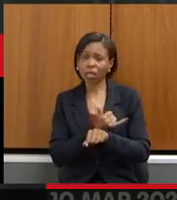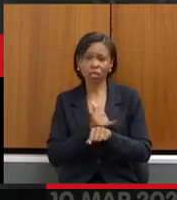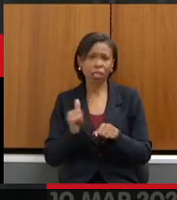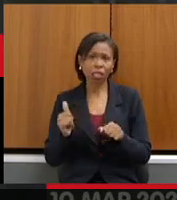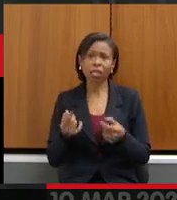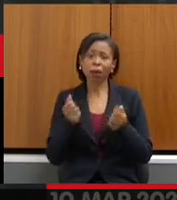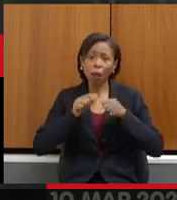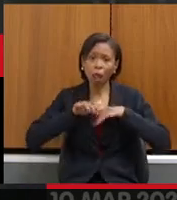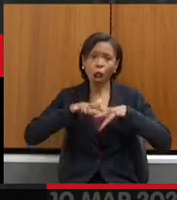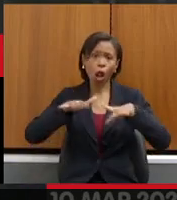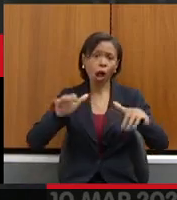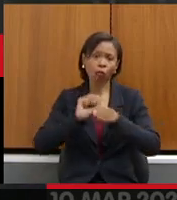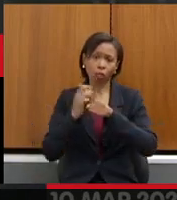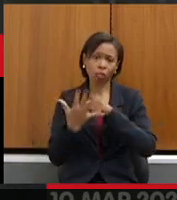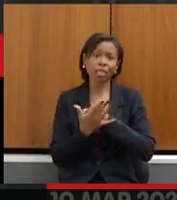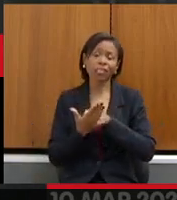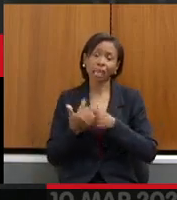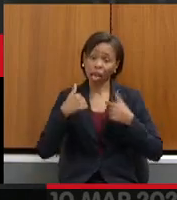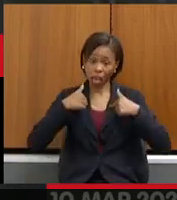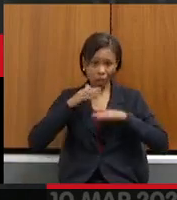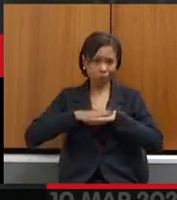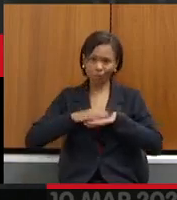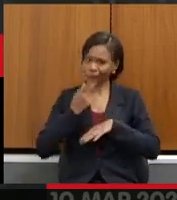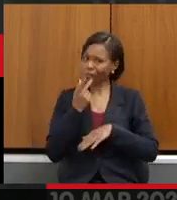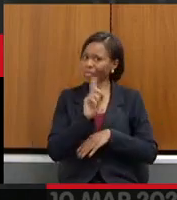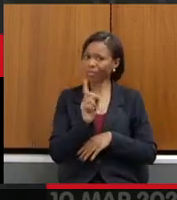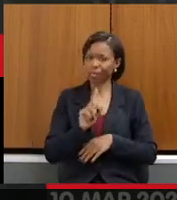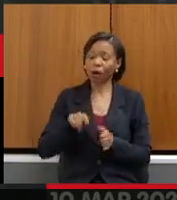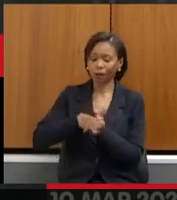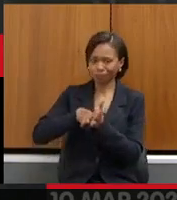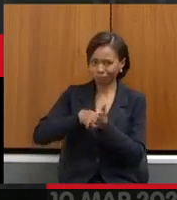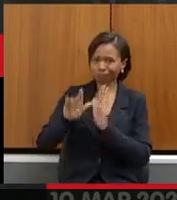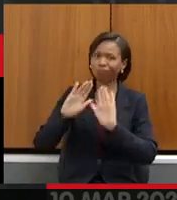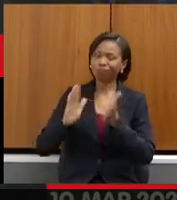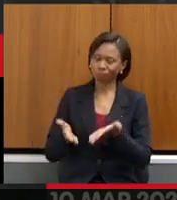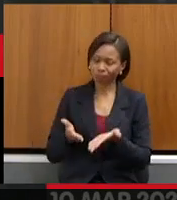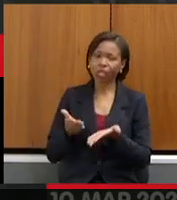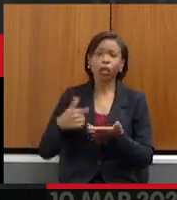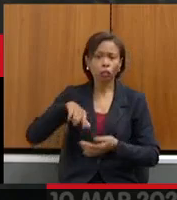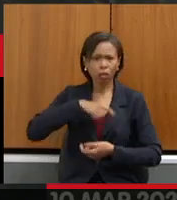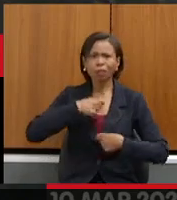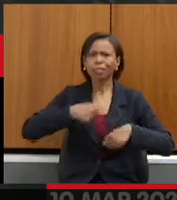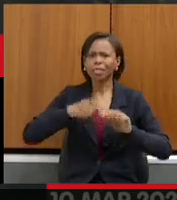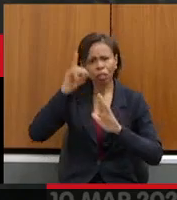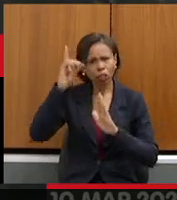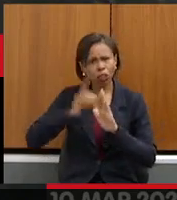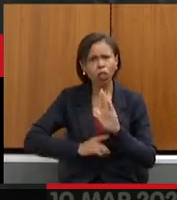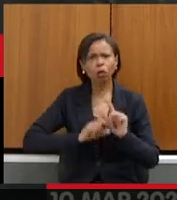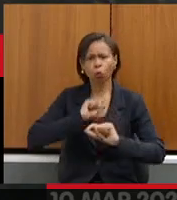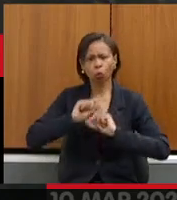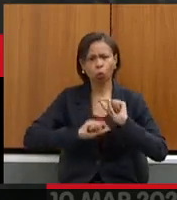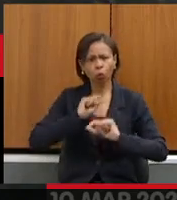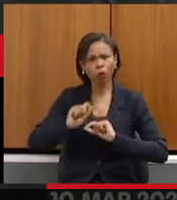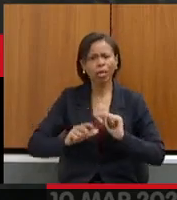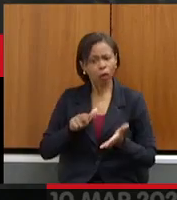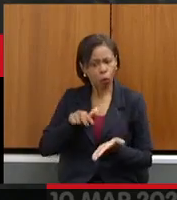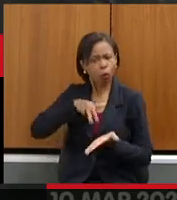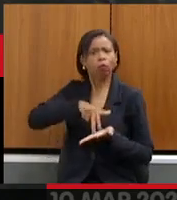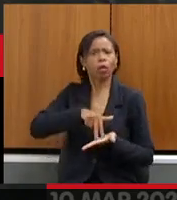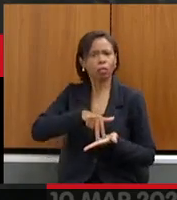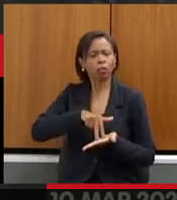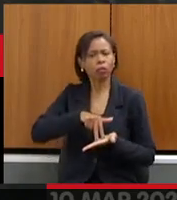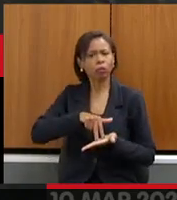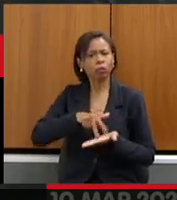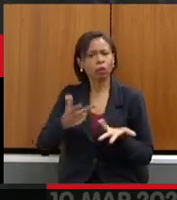análises técnicas de normas do governo federal a gente tinha o direito de ter uma liderança com protagonismo que nós saíssemos dessa pandemia